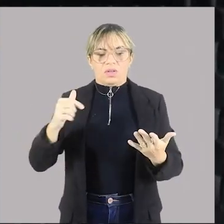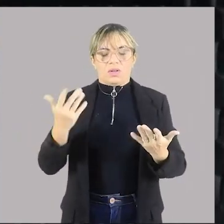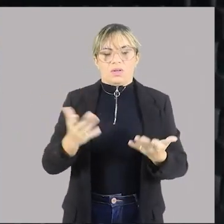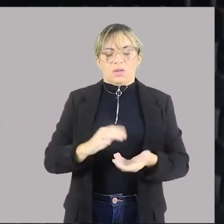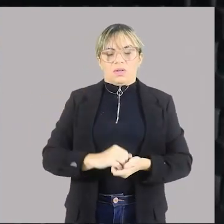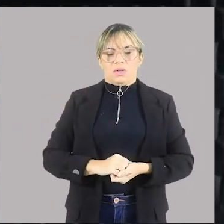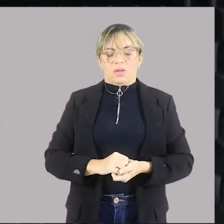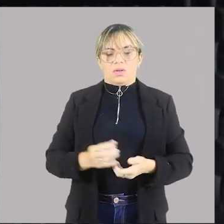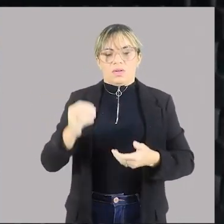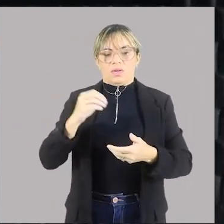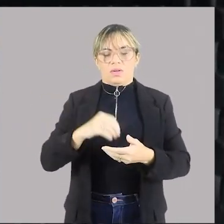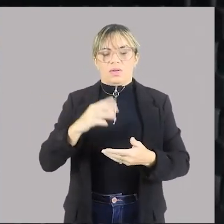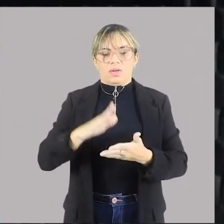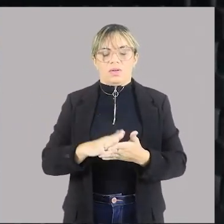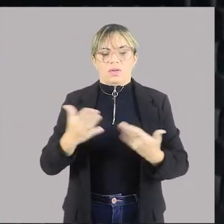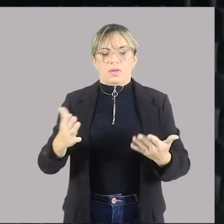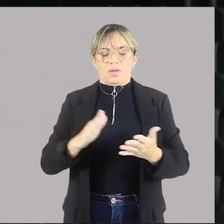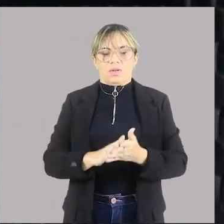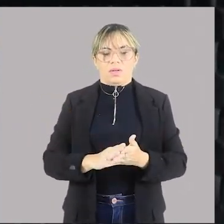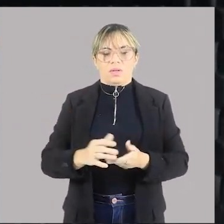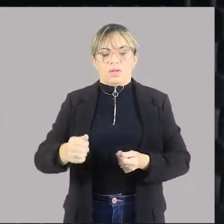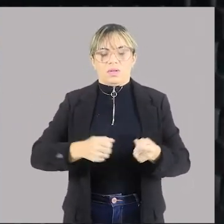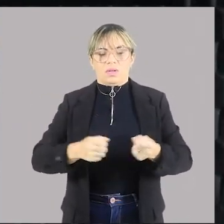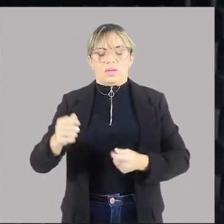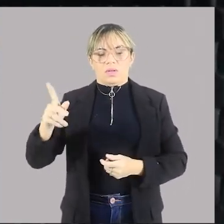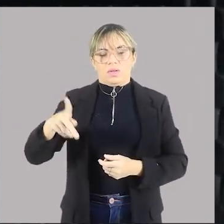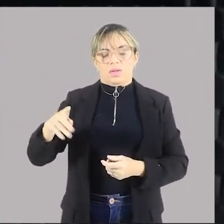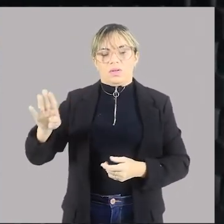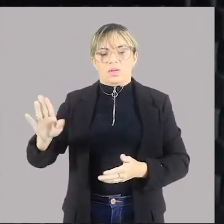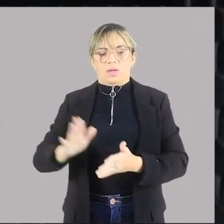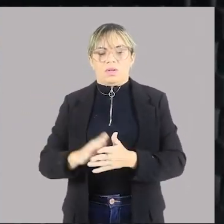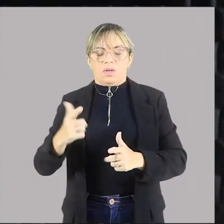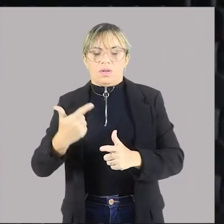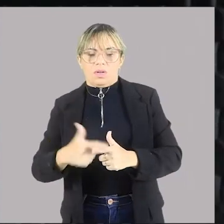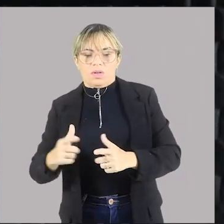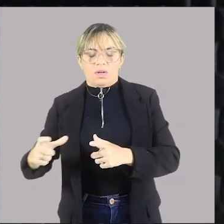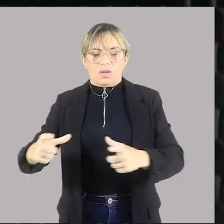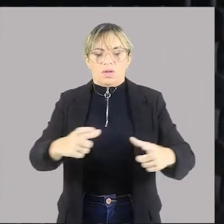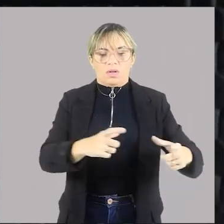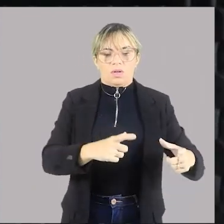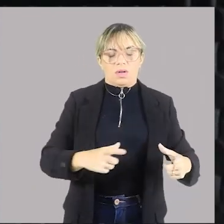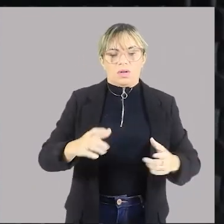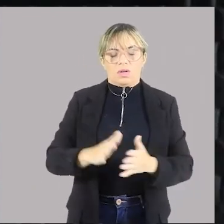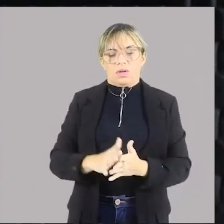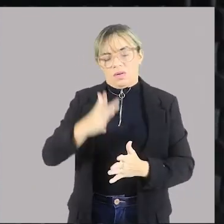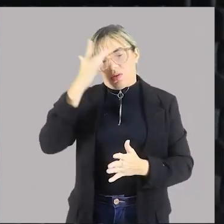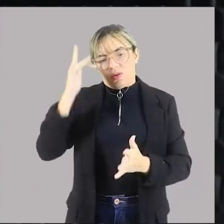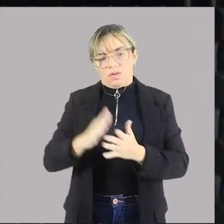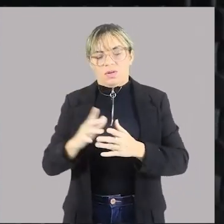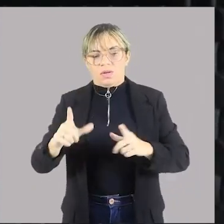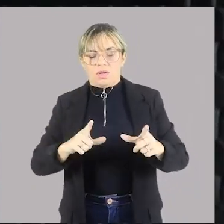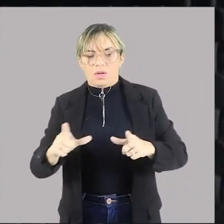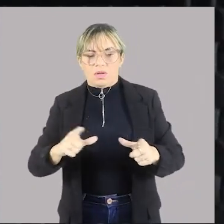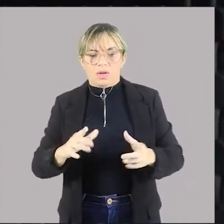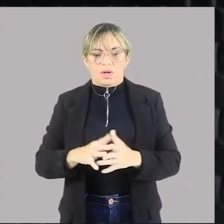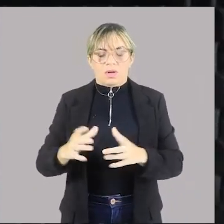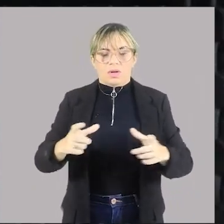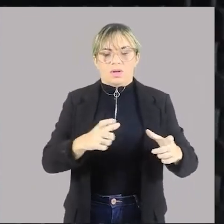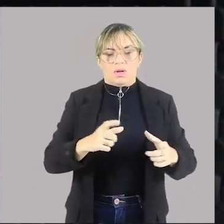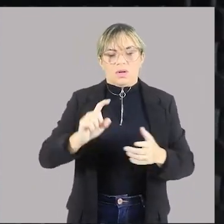que está dentro da administração pública, certo? É a divisão interna em órgãos, em entidades, que vamos observar